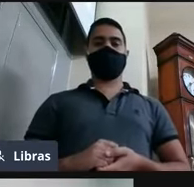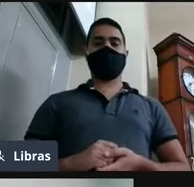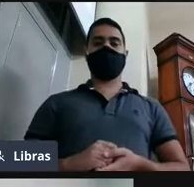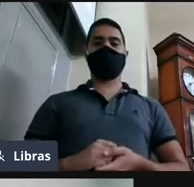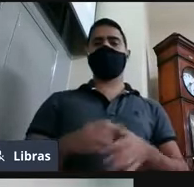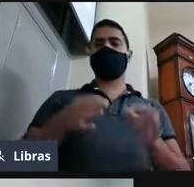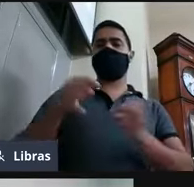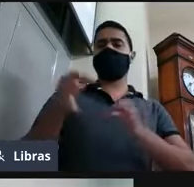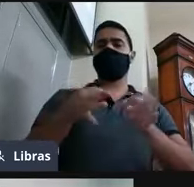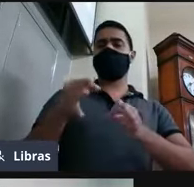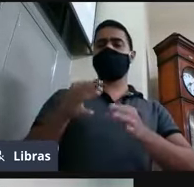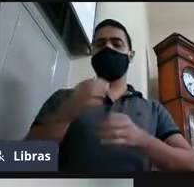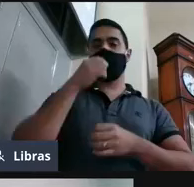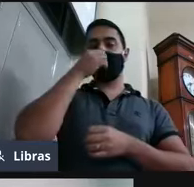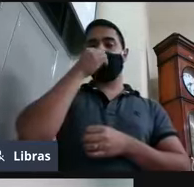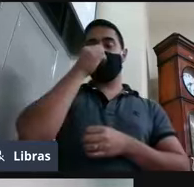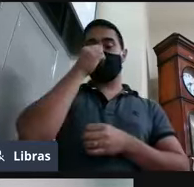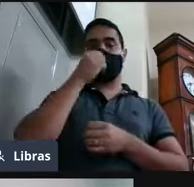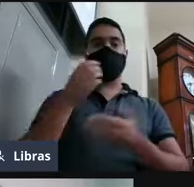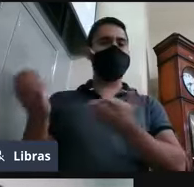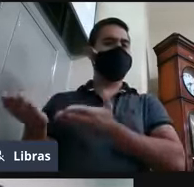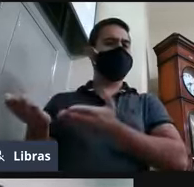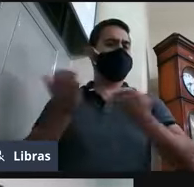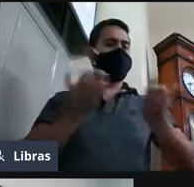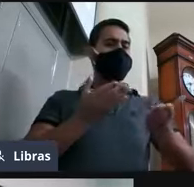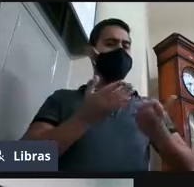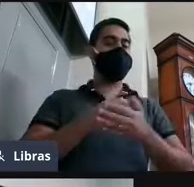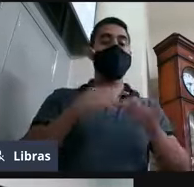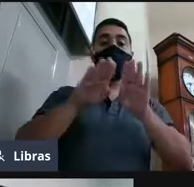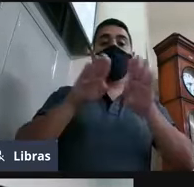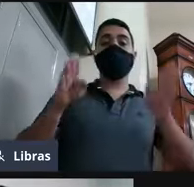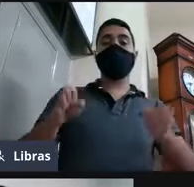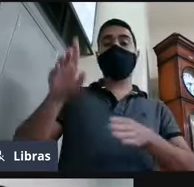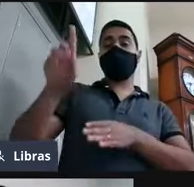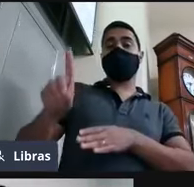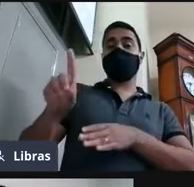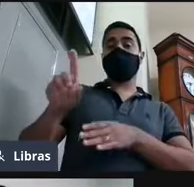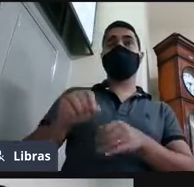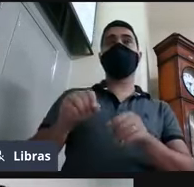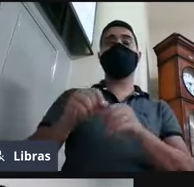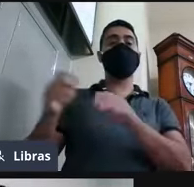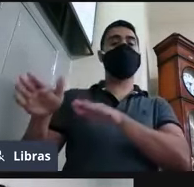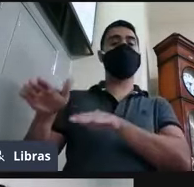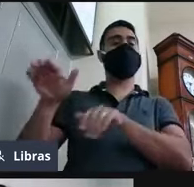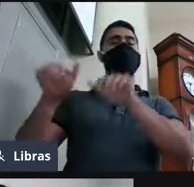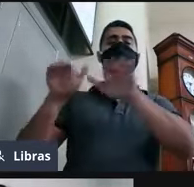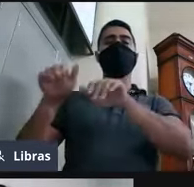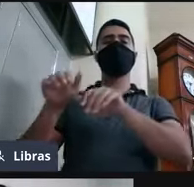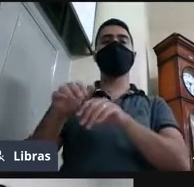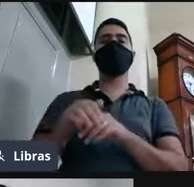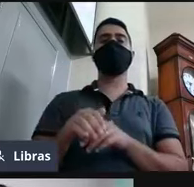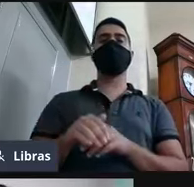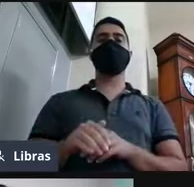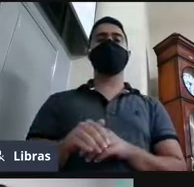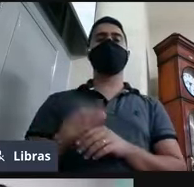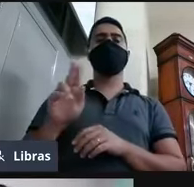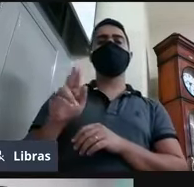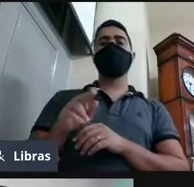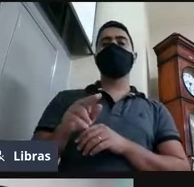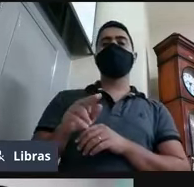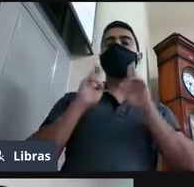Projeto de resolução. Convocação. A mesa diretora convoca os nobres edis para a